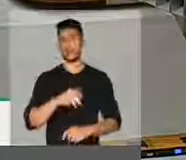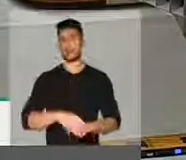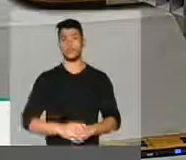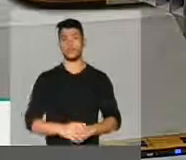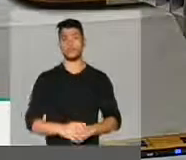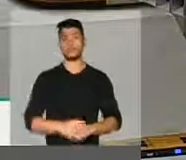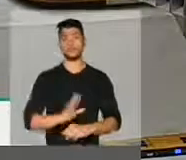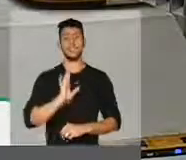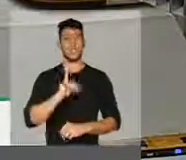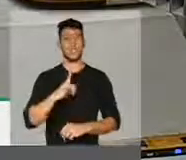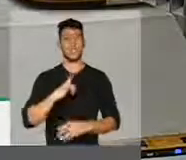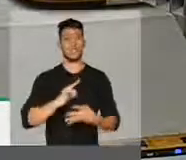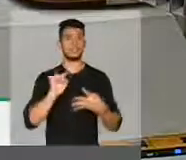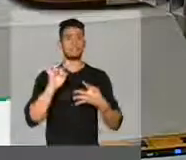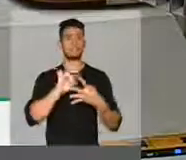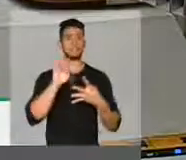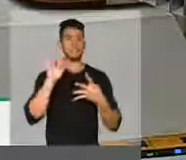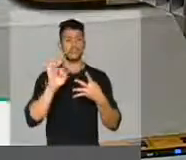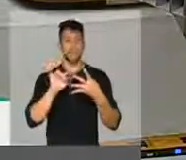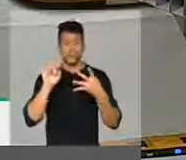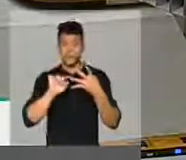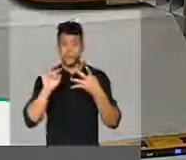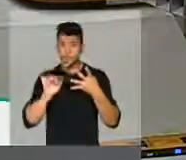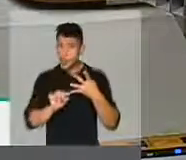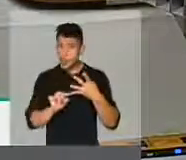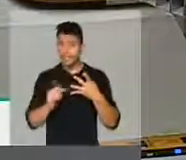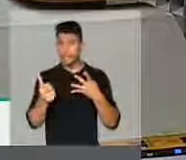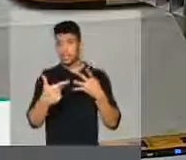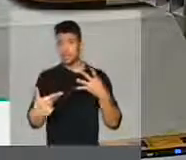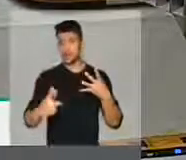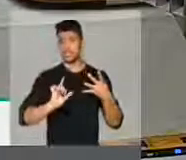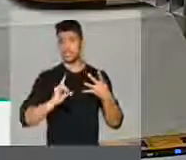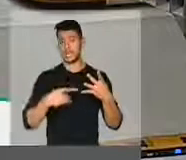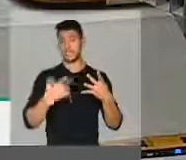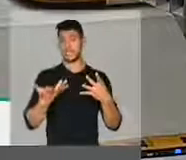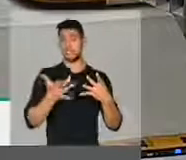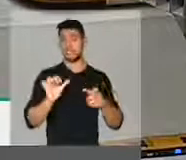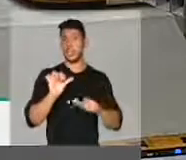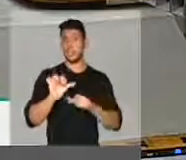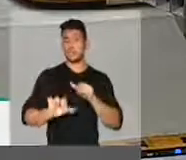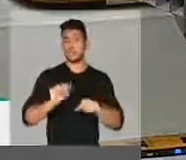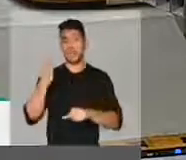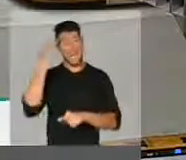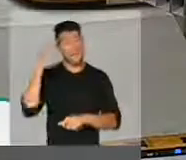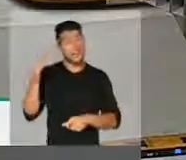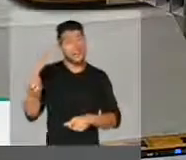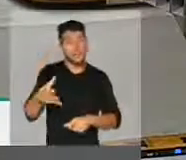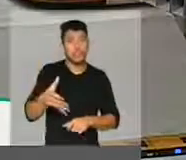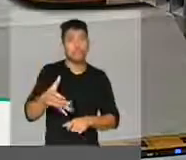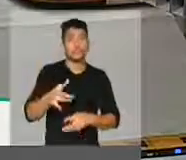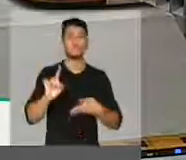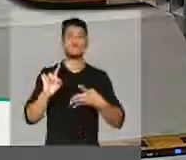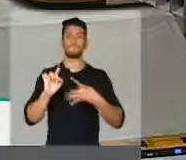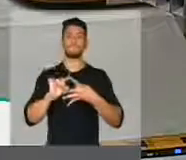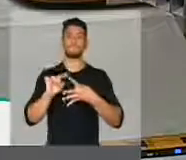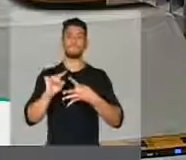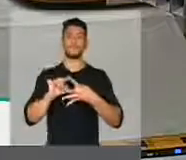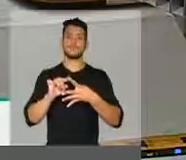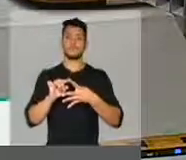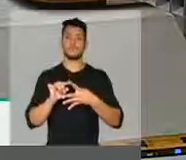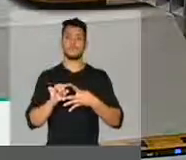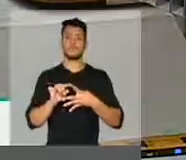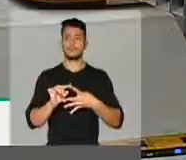São 4 pontos apenas. 4 pontos apenas que nós queremos só atualizar. O primeiro é tirar